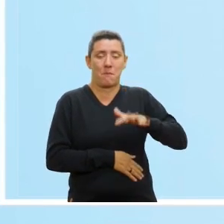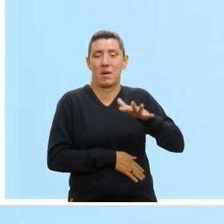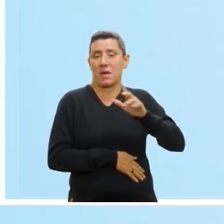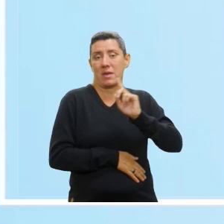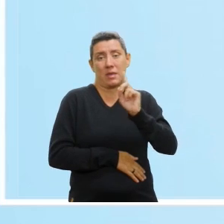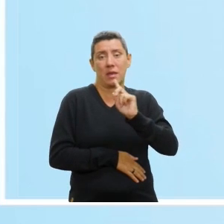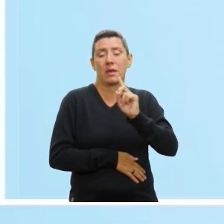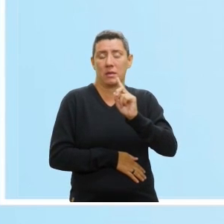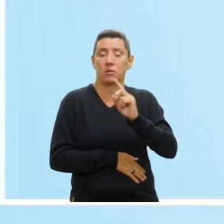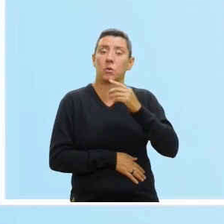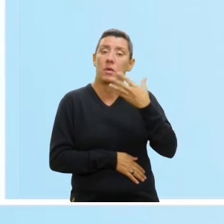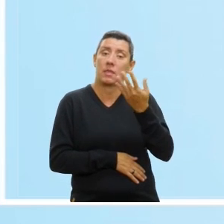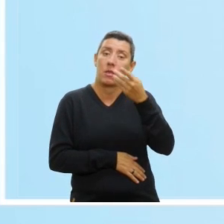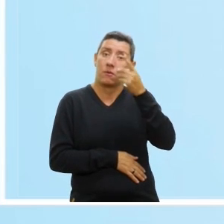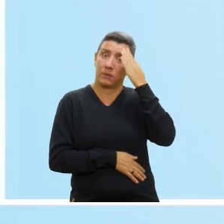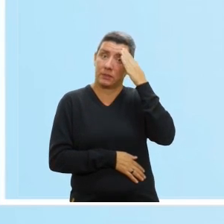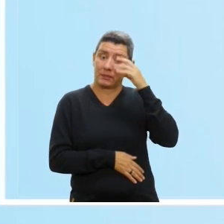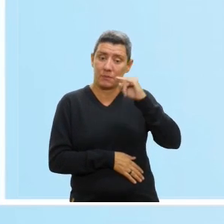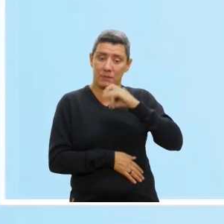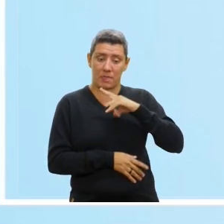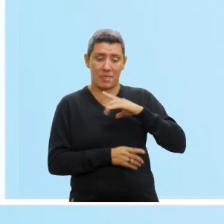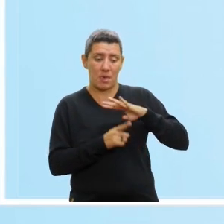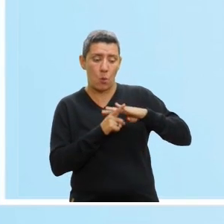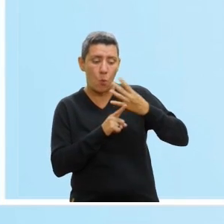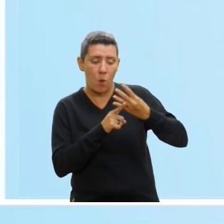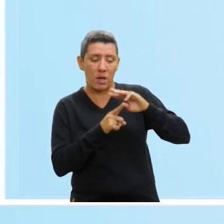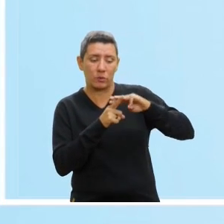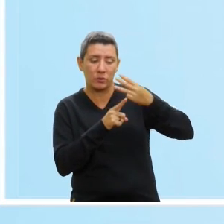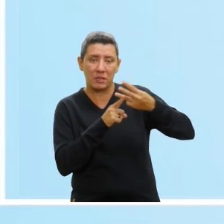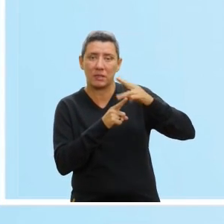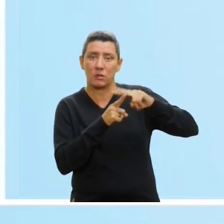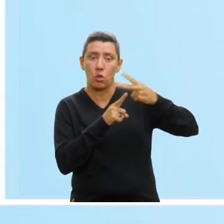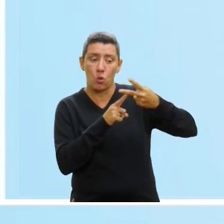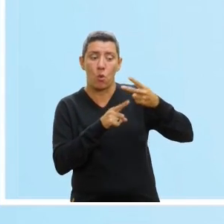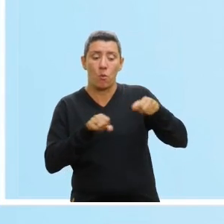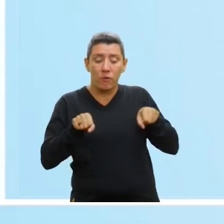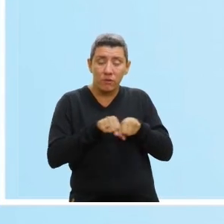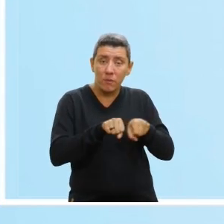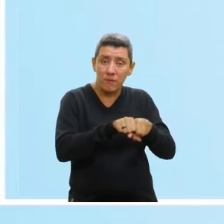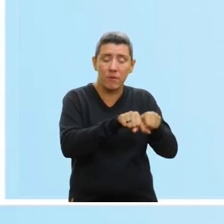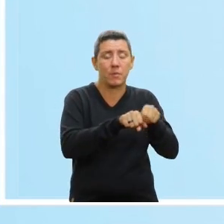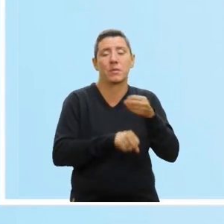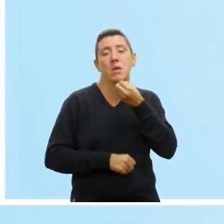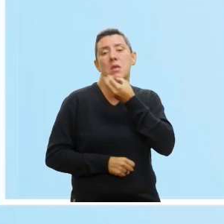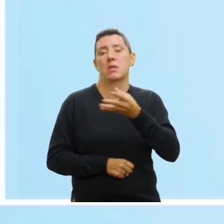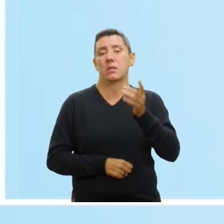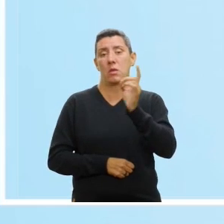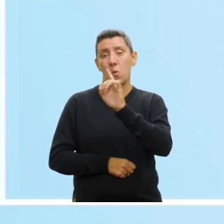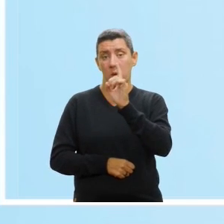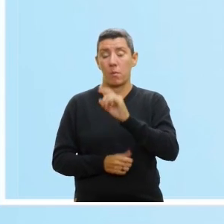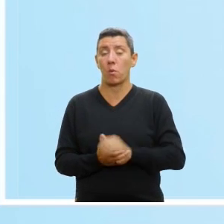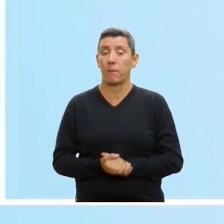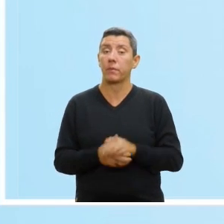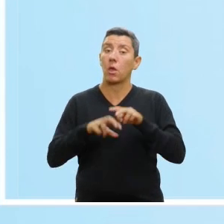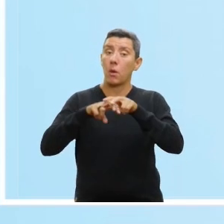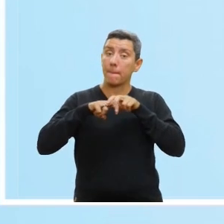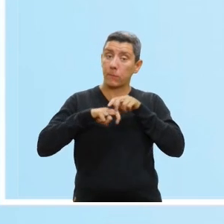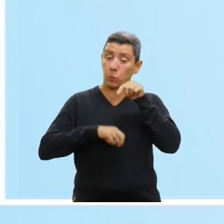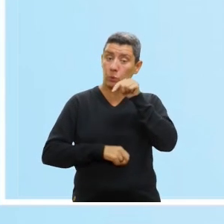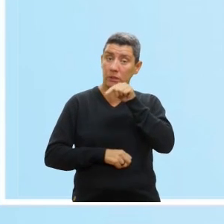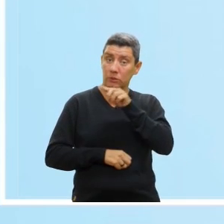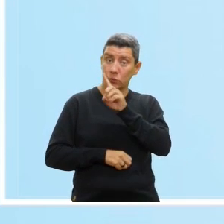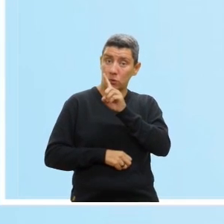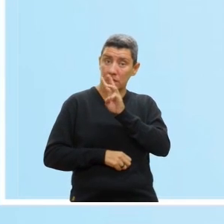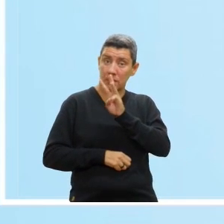pares de fibra não é eficiente. Então, o DWDM, ele vem para resolver isso, porque o